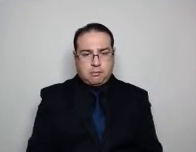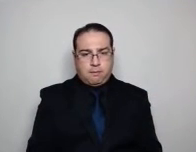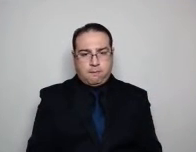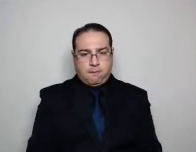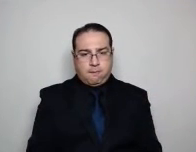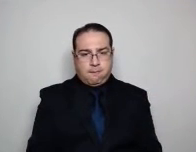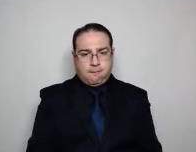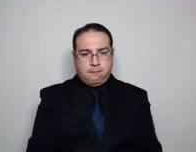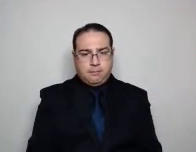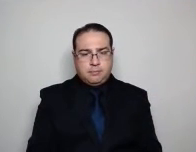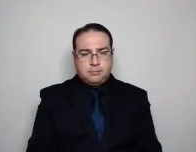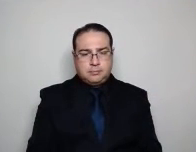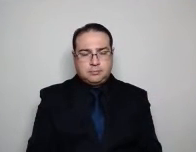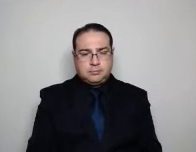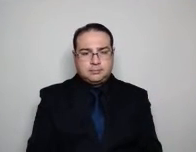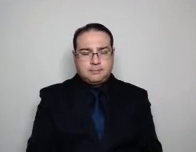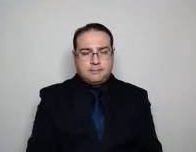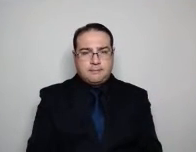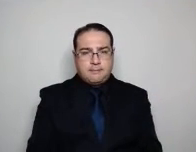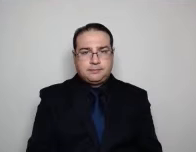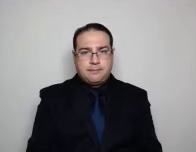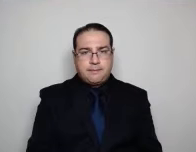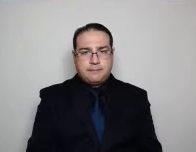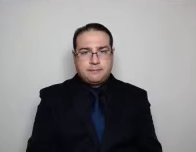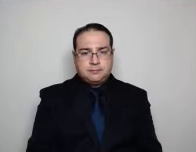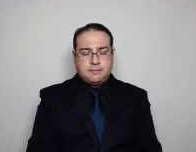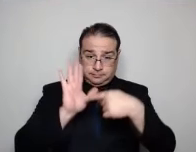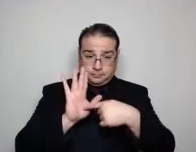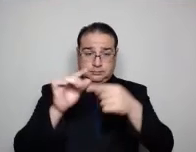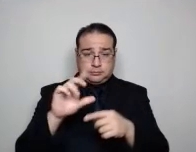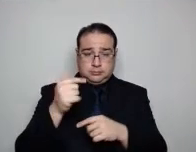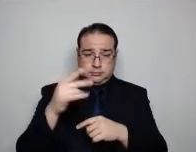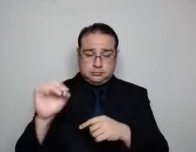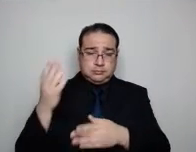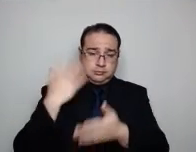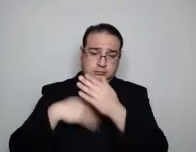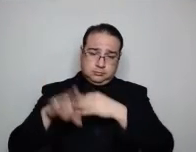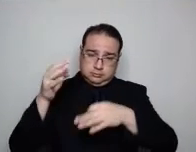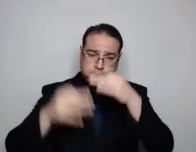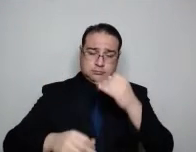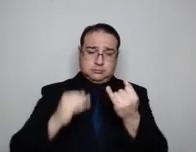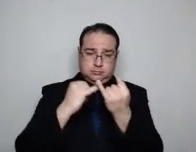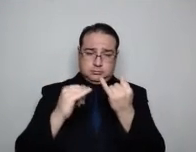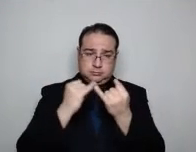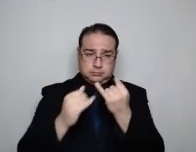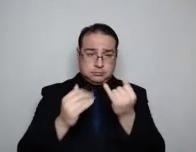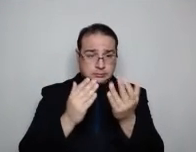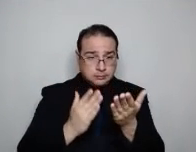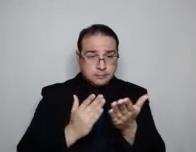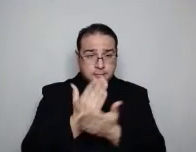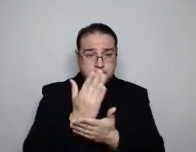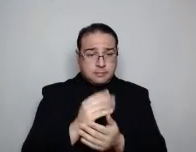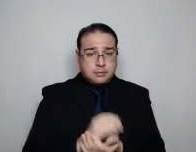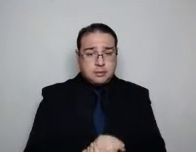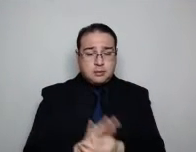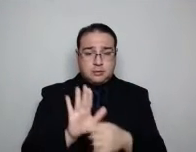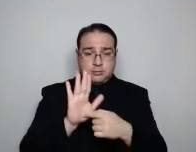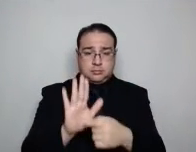A presente ação foi julgada parcialmente procedente, onde do montante de